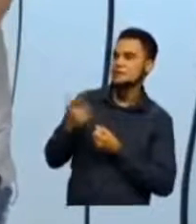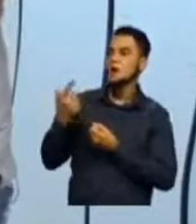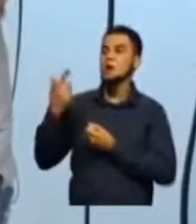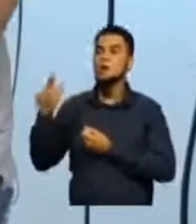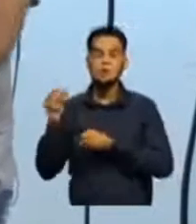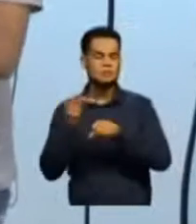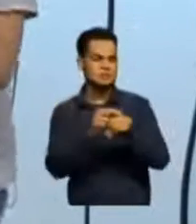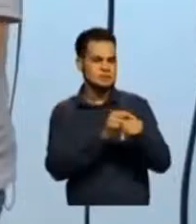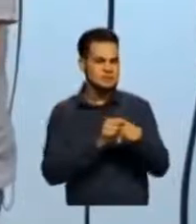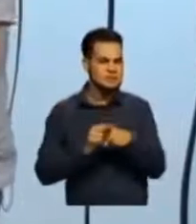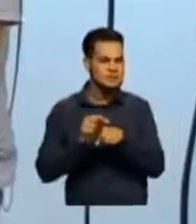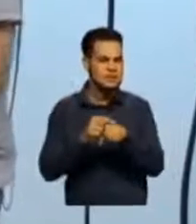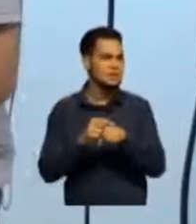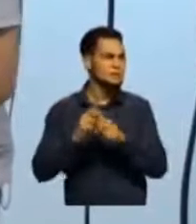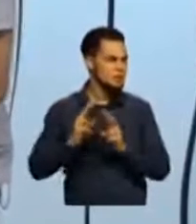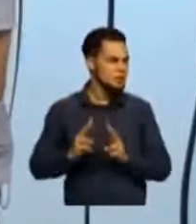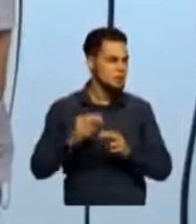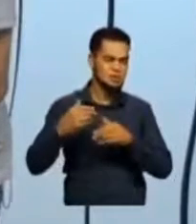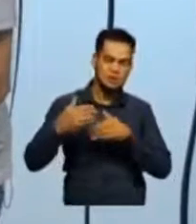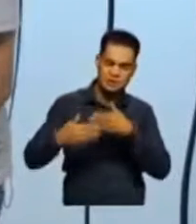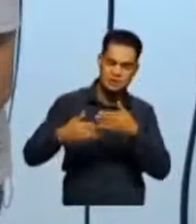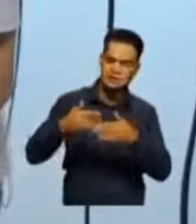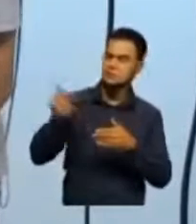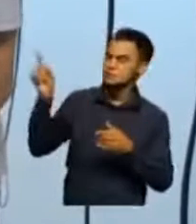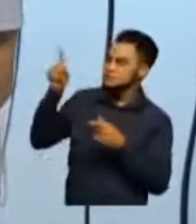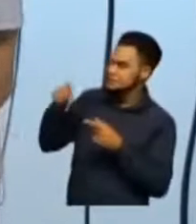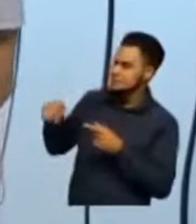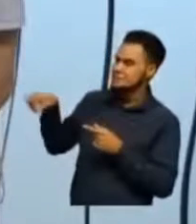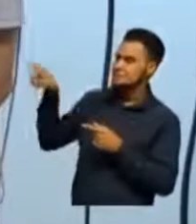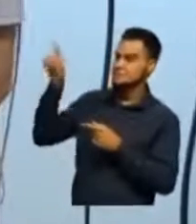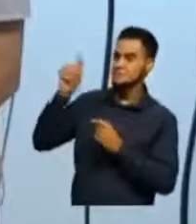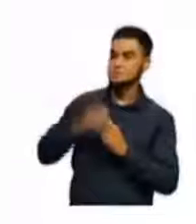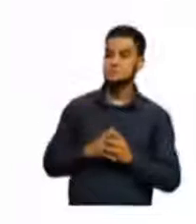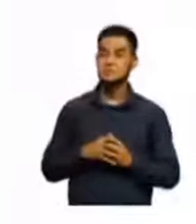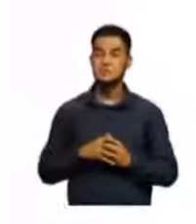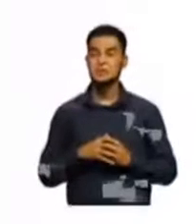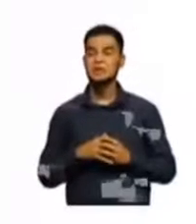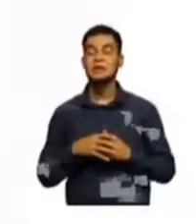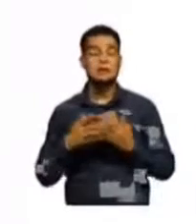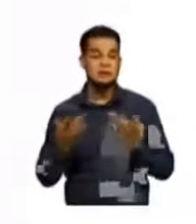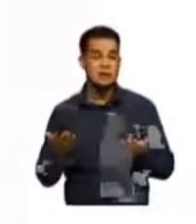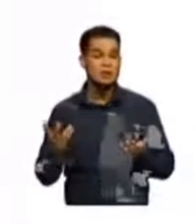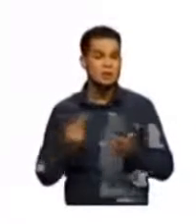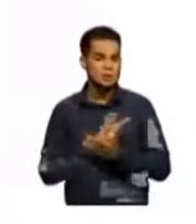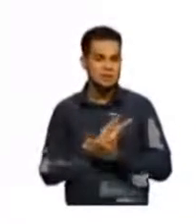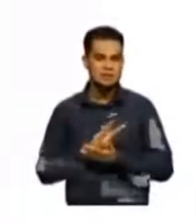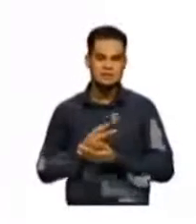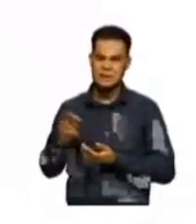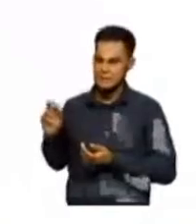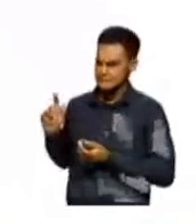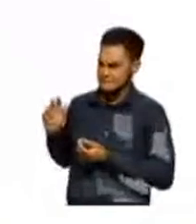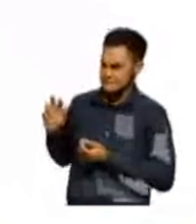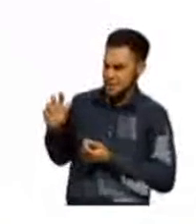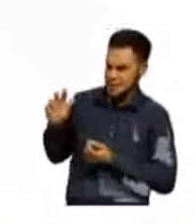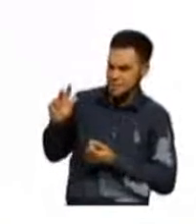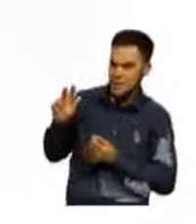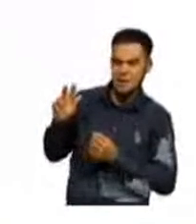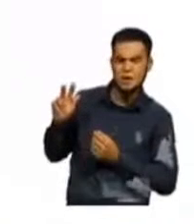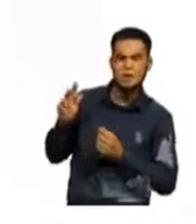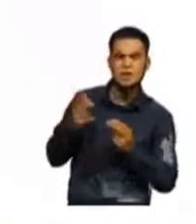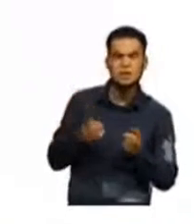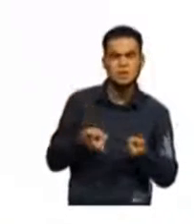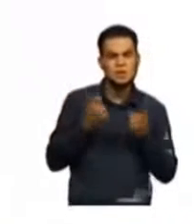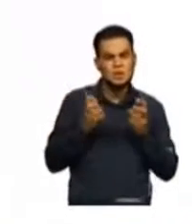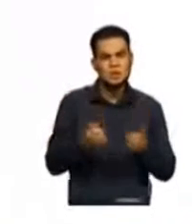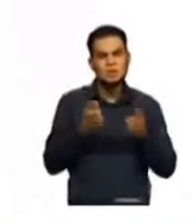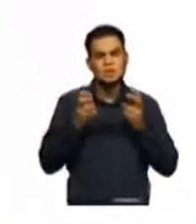células para continuar o ciclo. Esses então vão passar, à medida que o outro barbeiro vem e suga o sangue da pessoa, ele vai